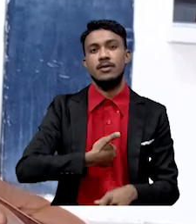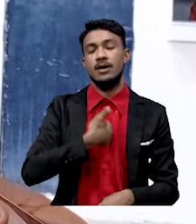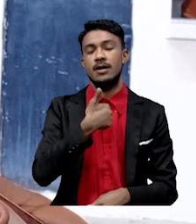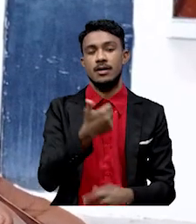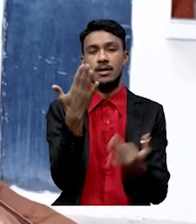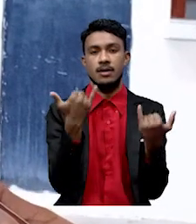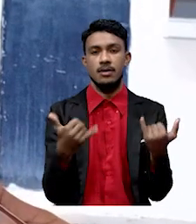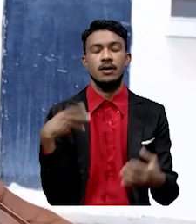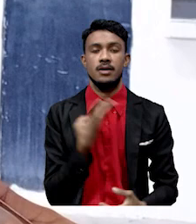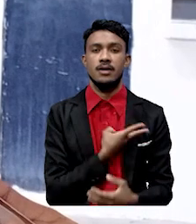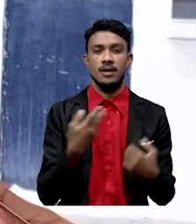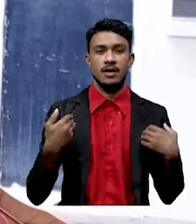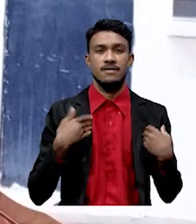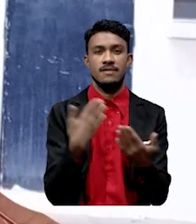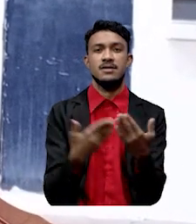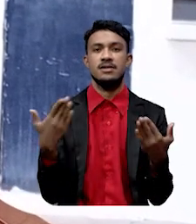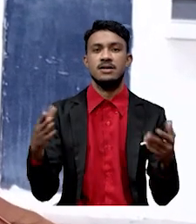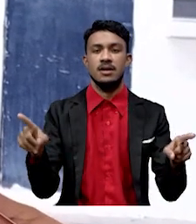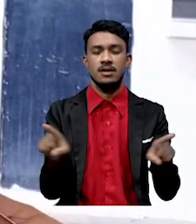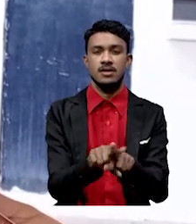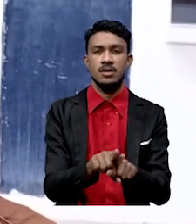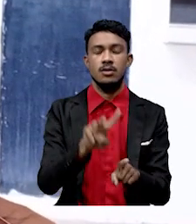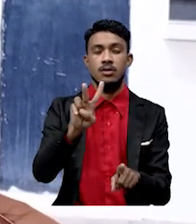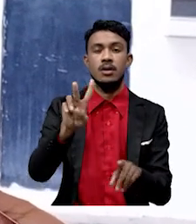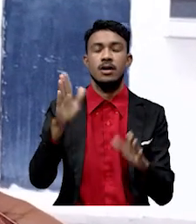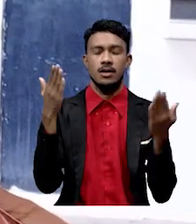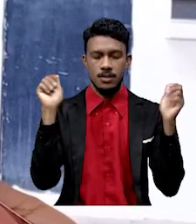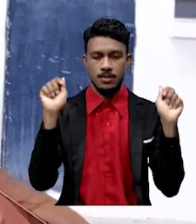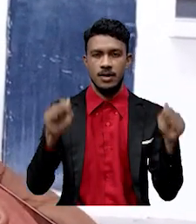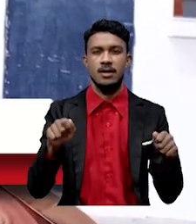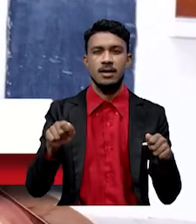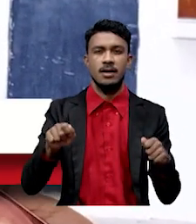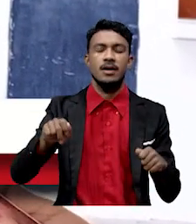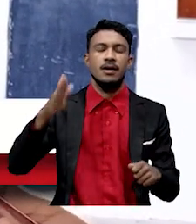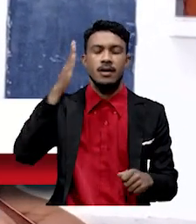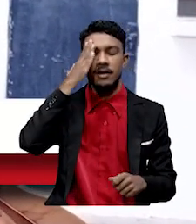iha equipamentos rua nebe mak hori detecta ba iha